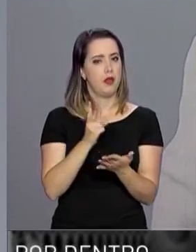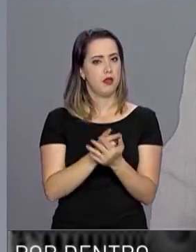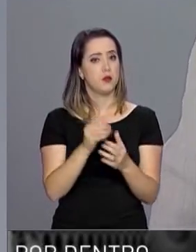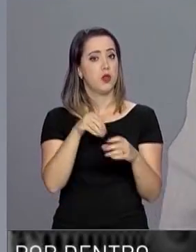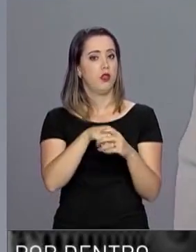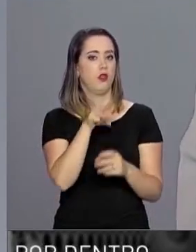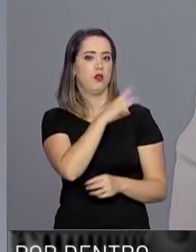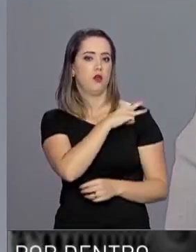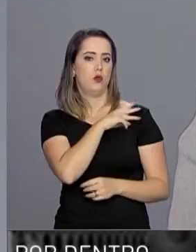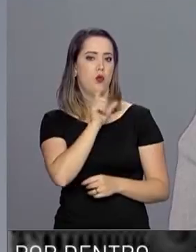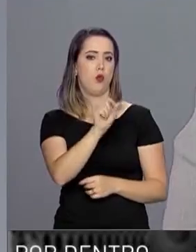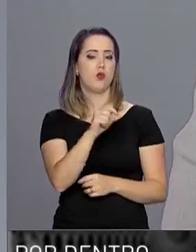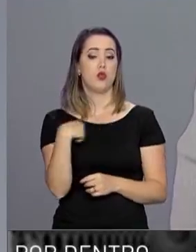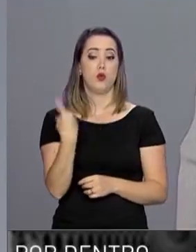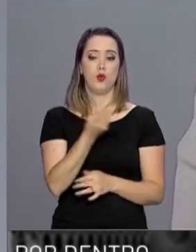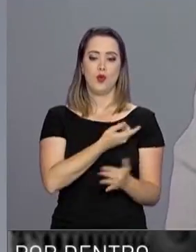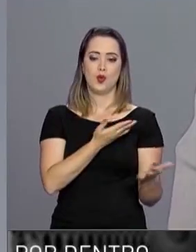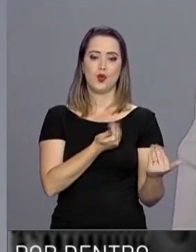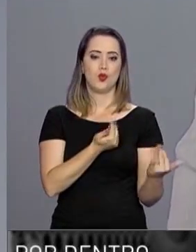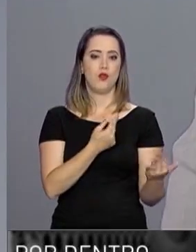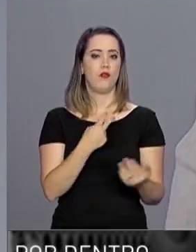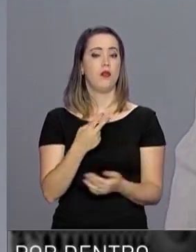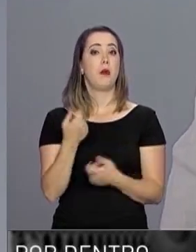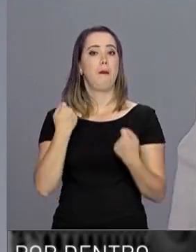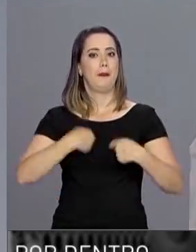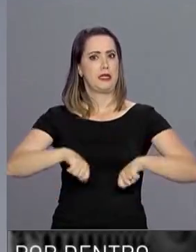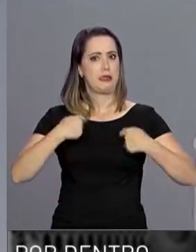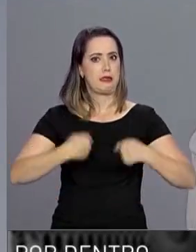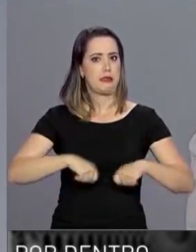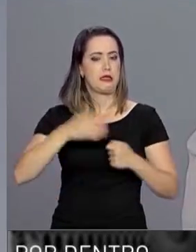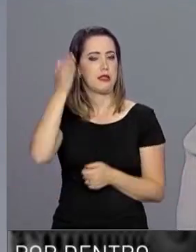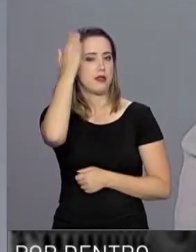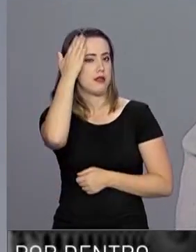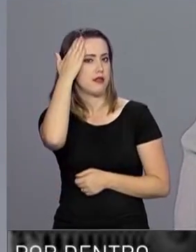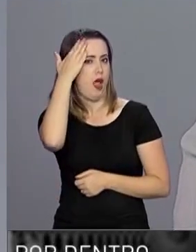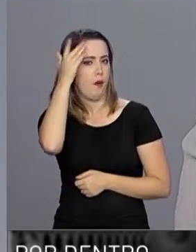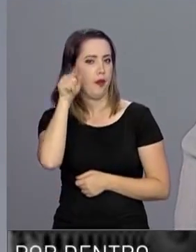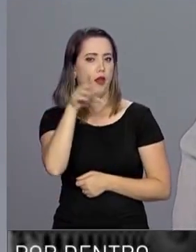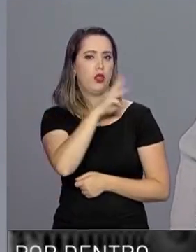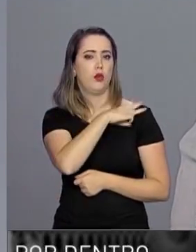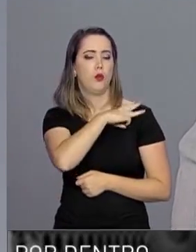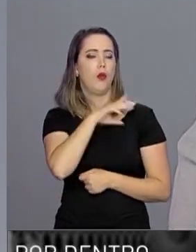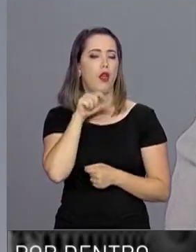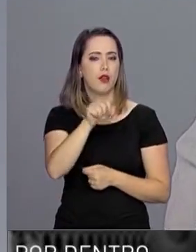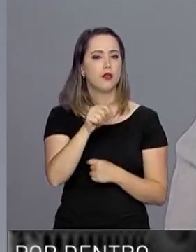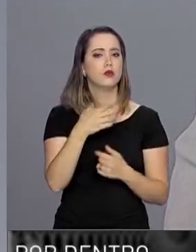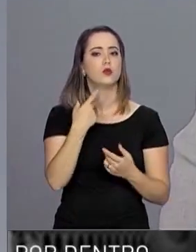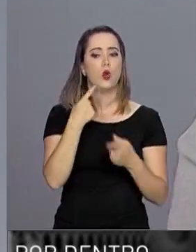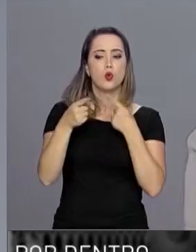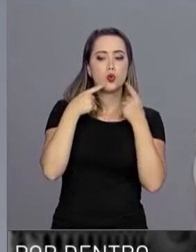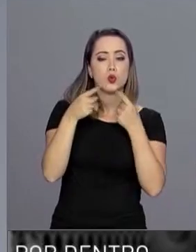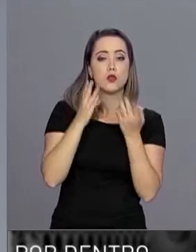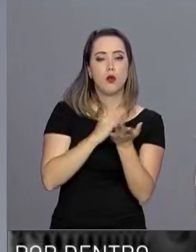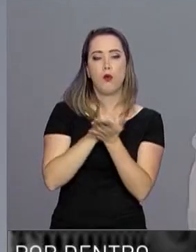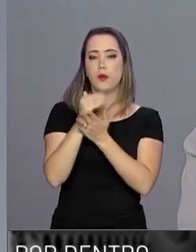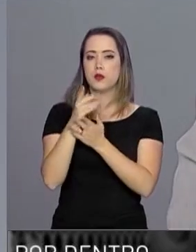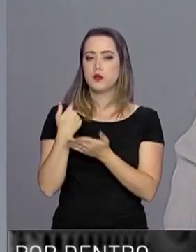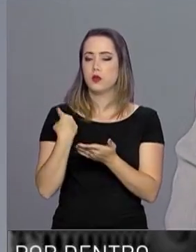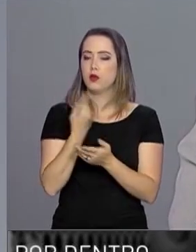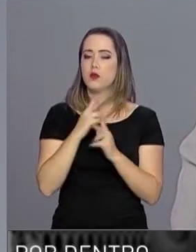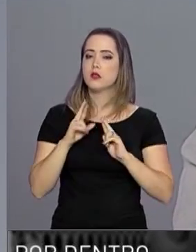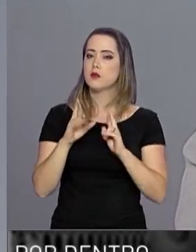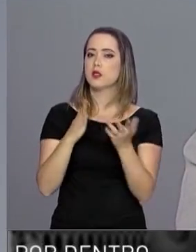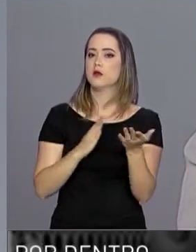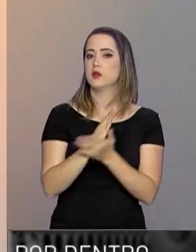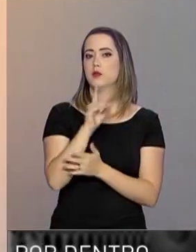que é dizer o que, que o nosso jovem não pode deixar de saber no ensino médio, e nós estamos com essa discussão e esperamos aprovar a